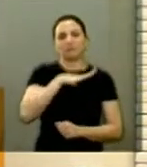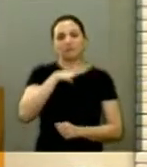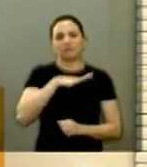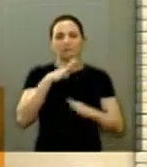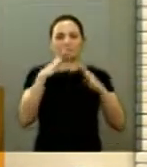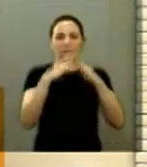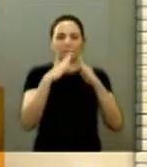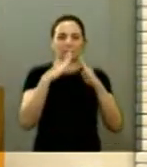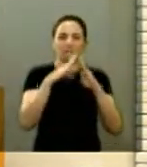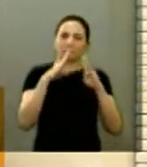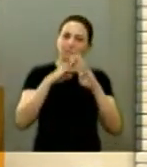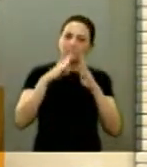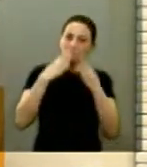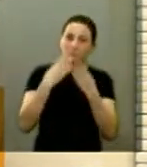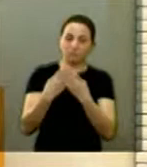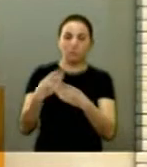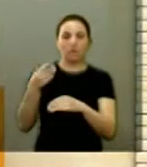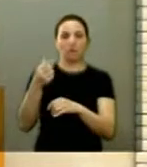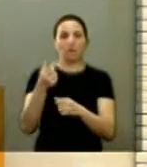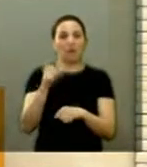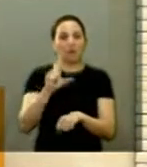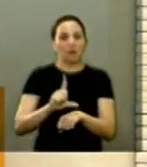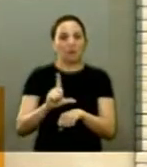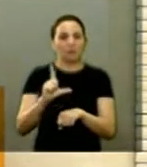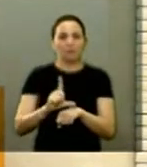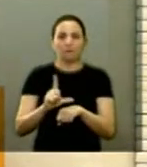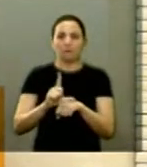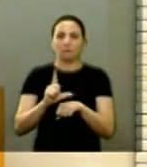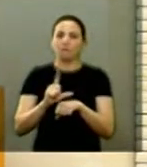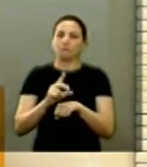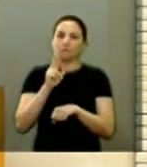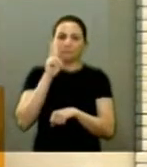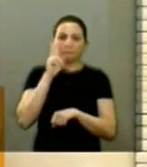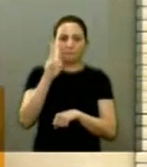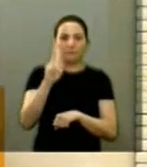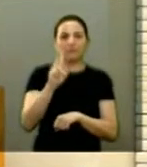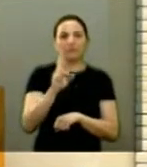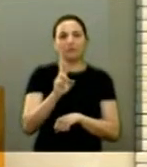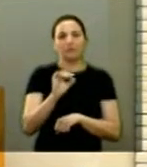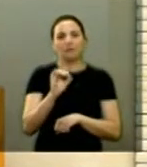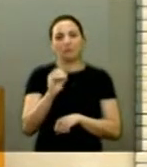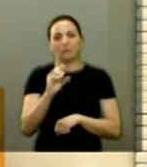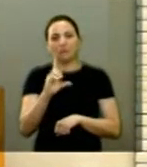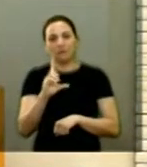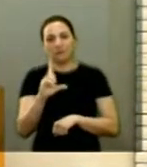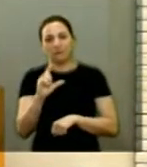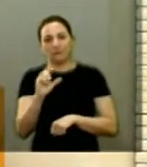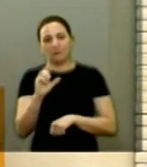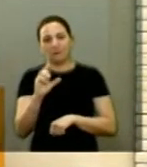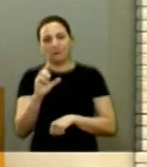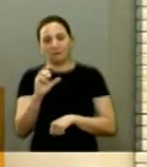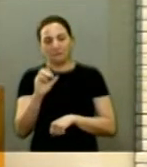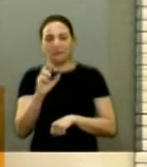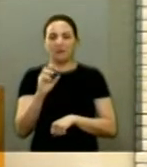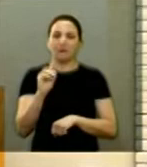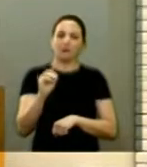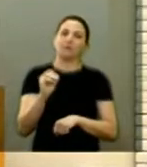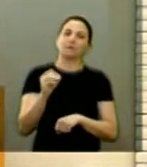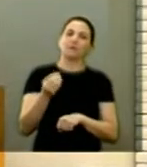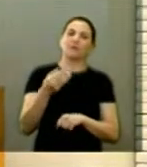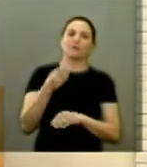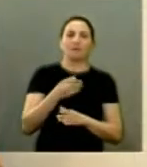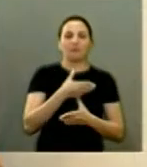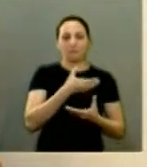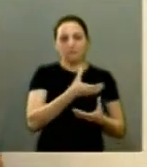nas casas, nas escolas, no comércio. A gente vê em Rio Claro, até noticiário, o caminhão pipa está sendo escoltado pela